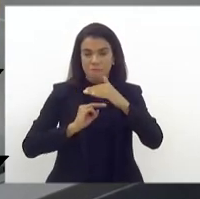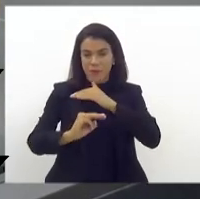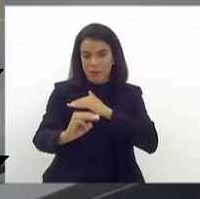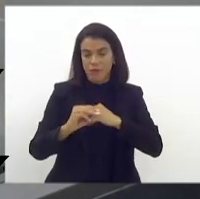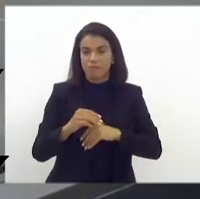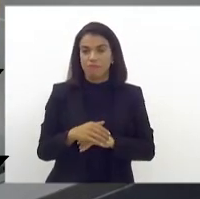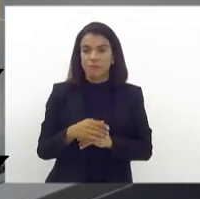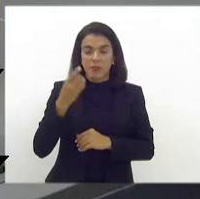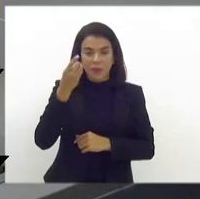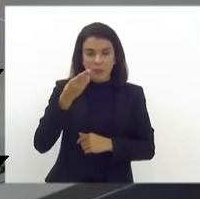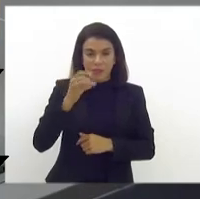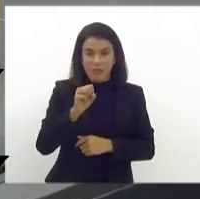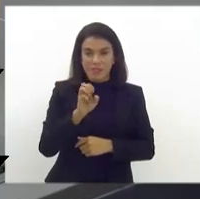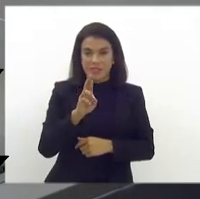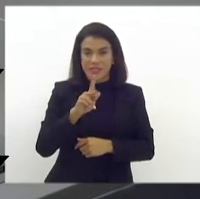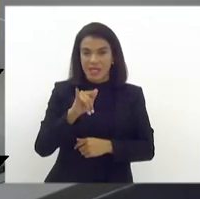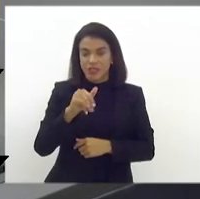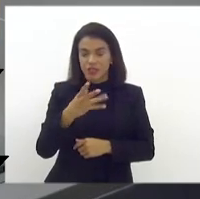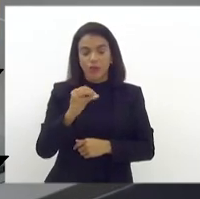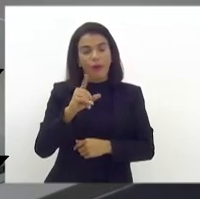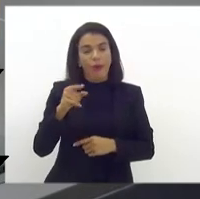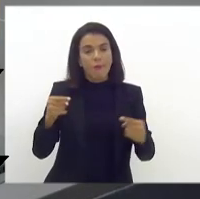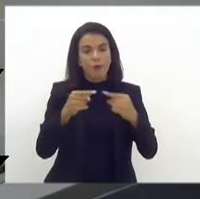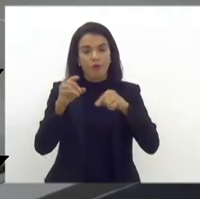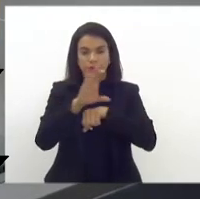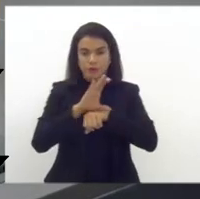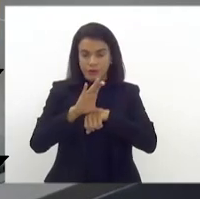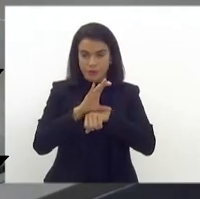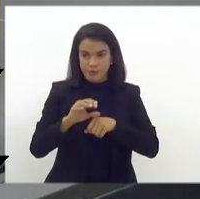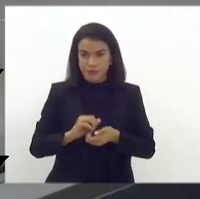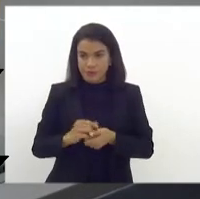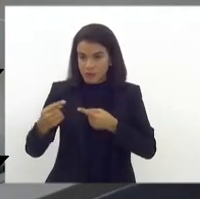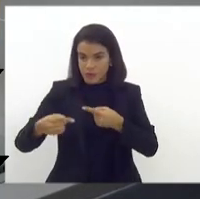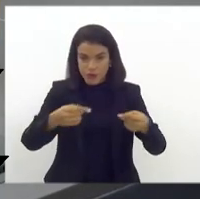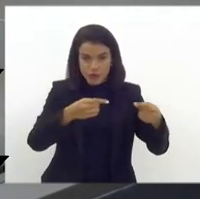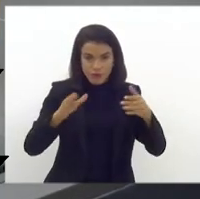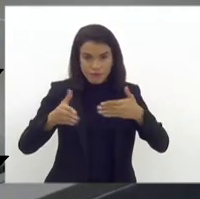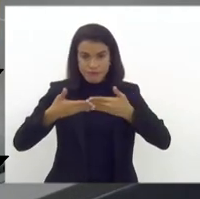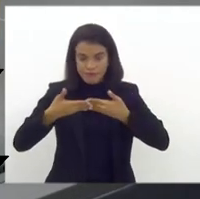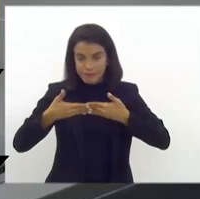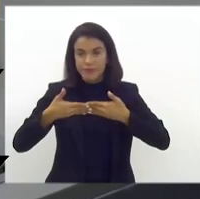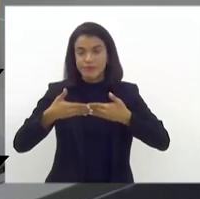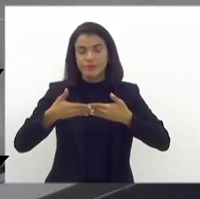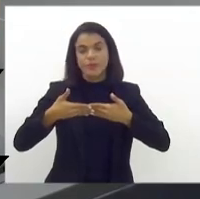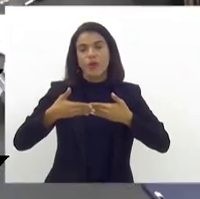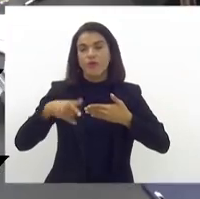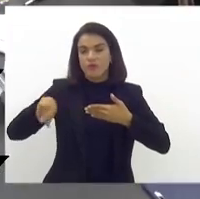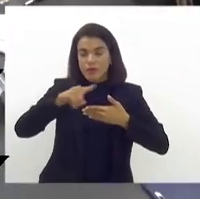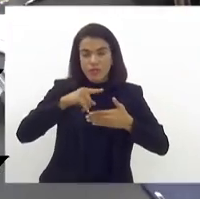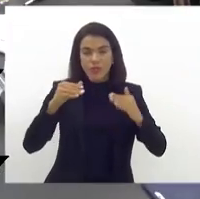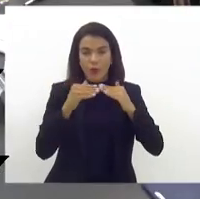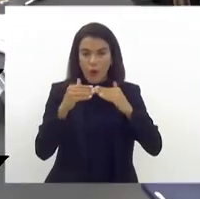parecer do deputado doutor Serginho é pela constitucionalidade em discussão. Não havendo quem queira discutir, encerrada a discussão,